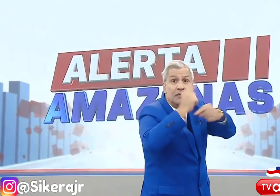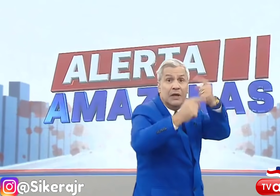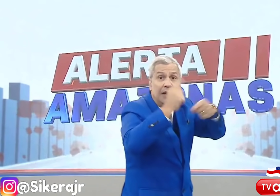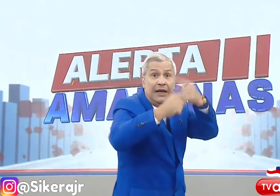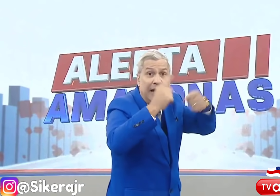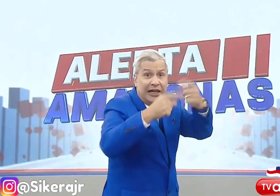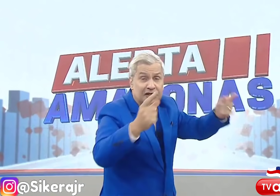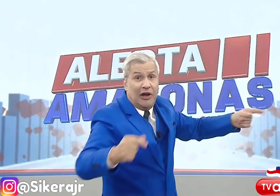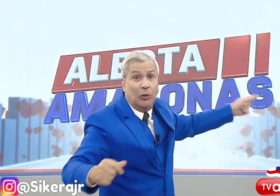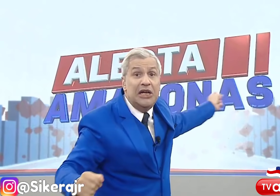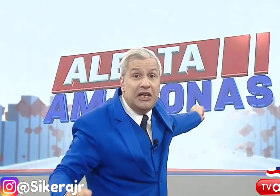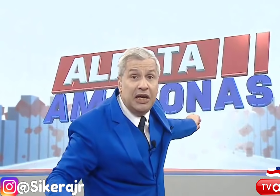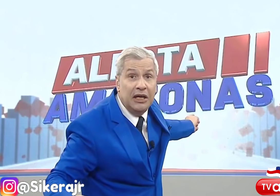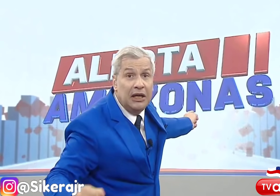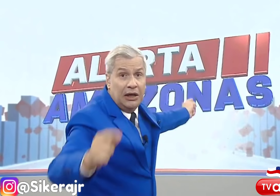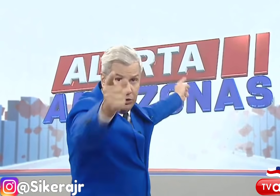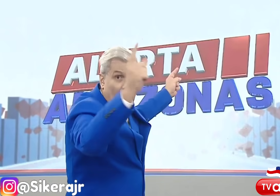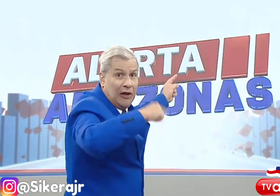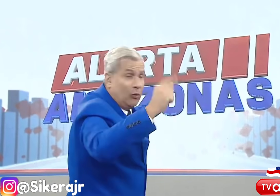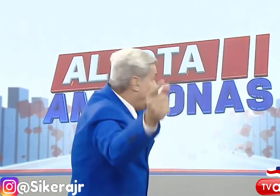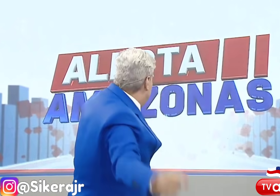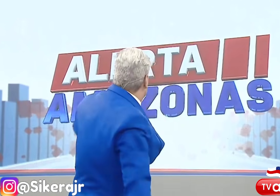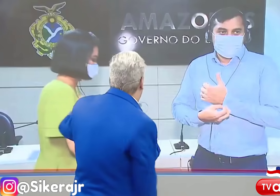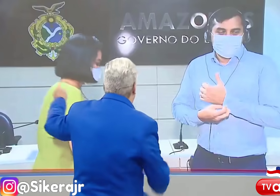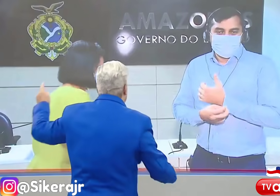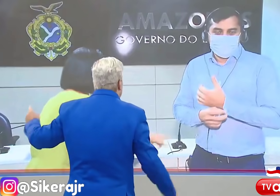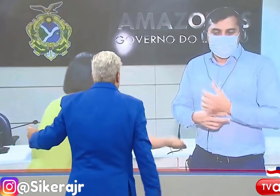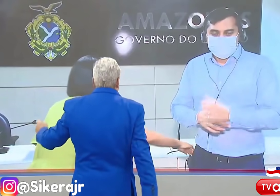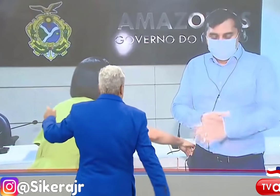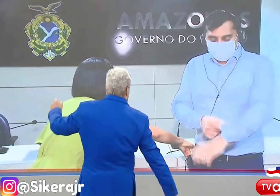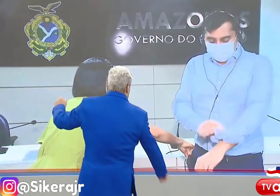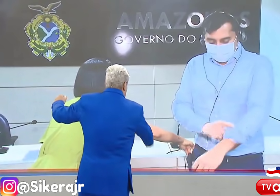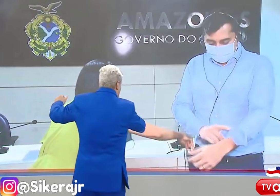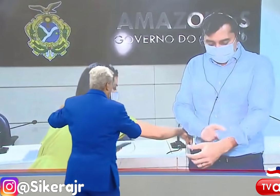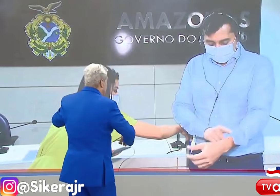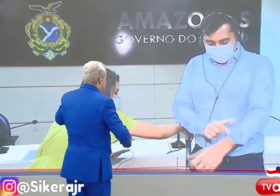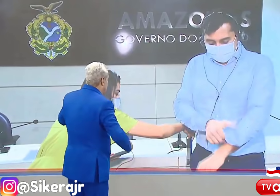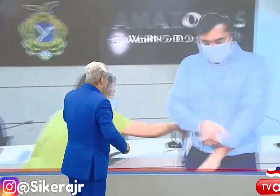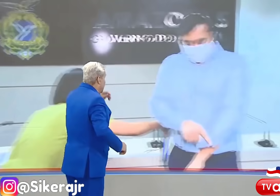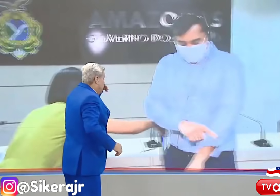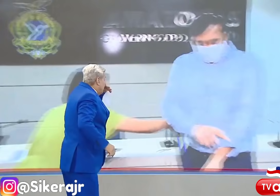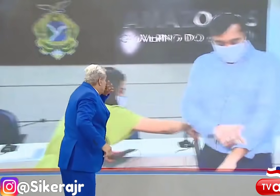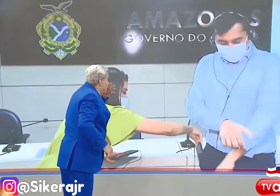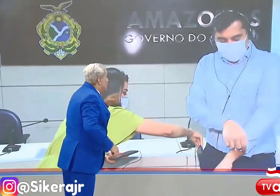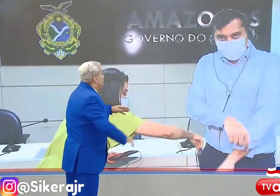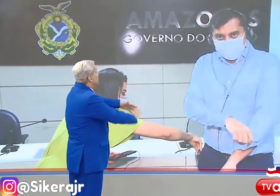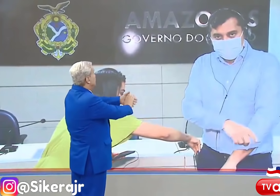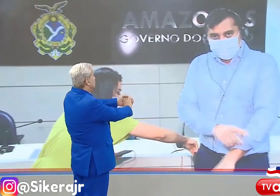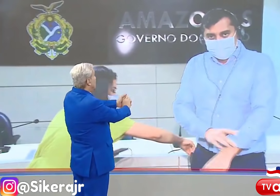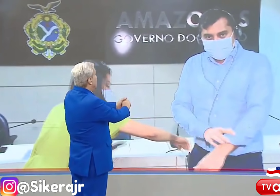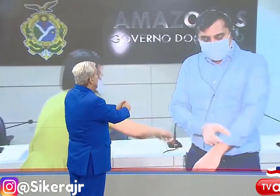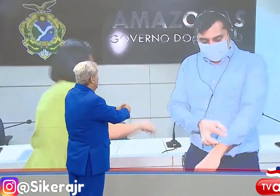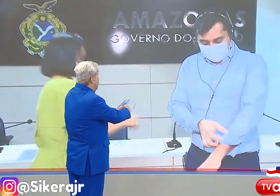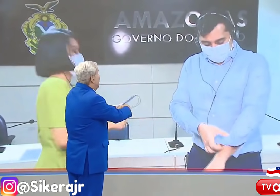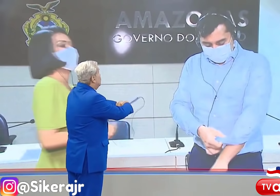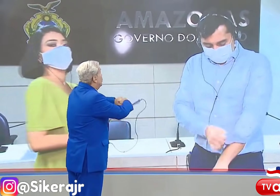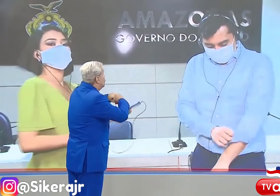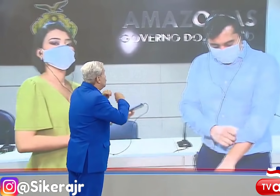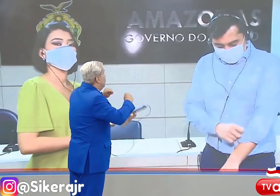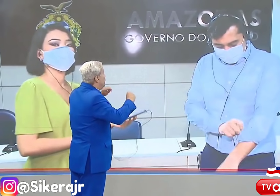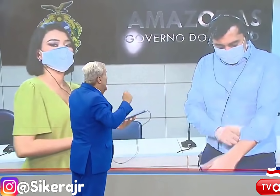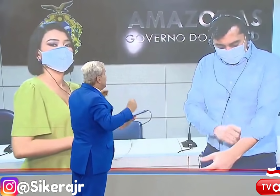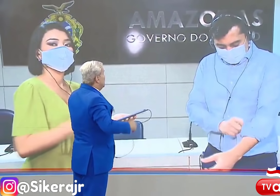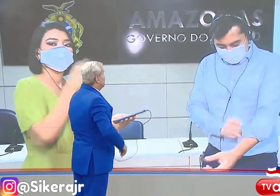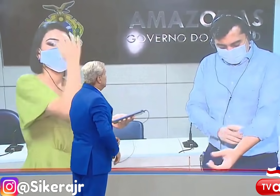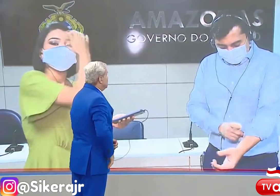Conseguiram reativar o link? Deixa eu falar com o governador agora. Isso. Governador